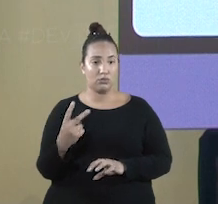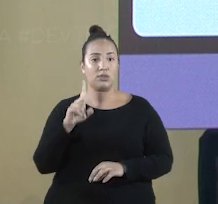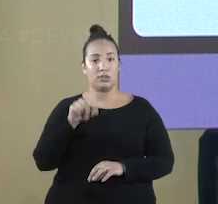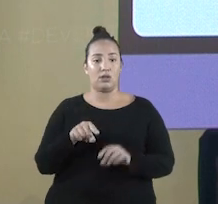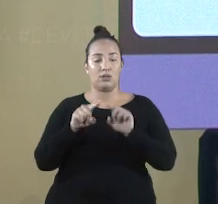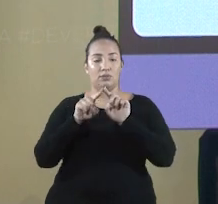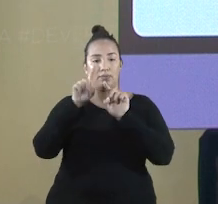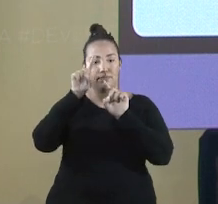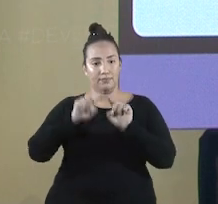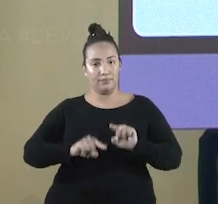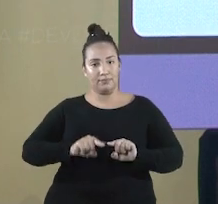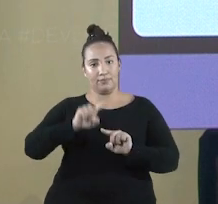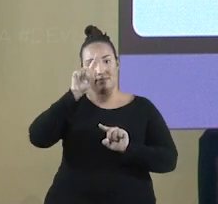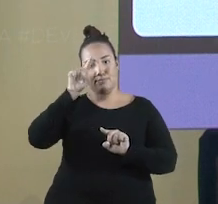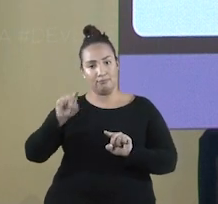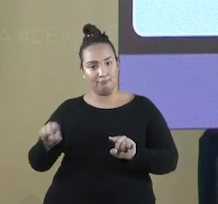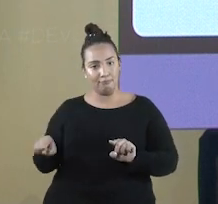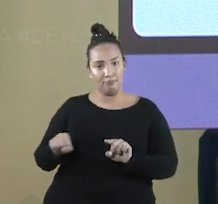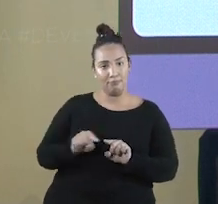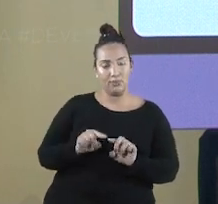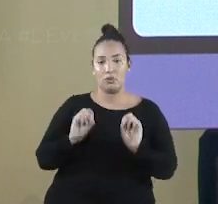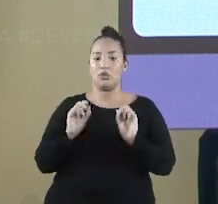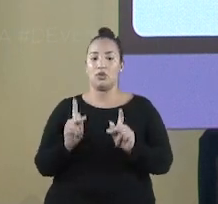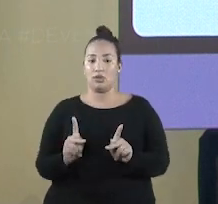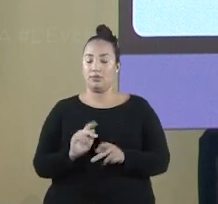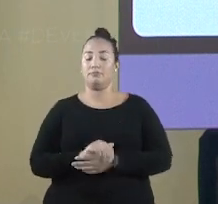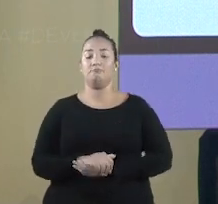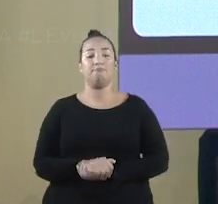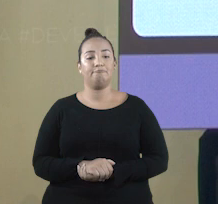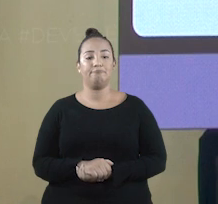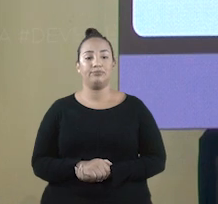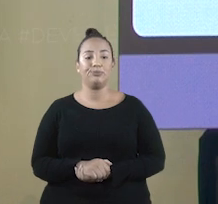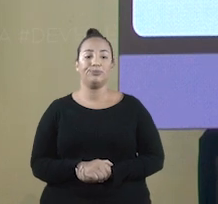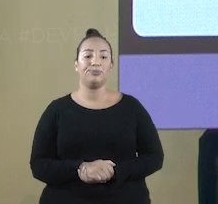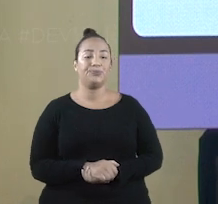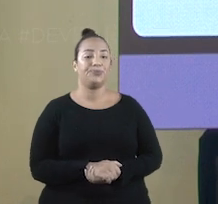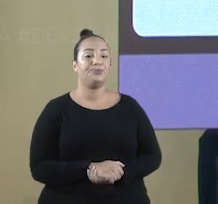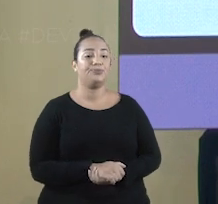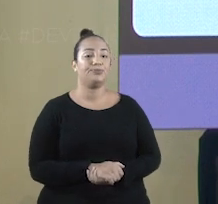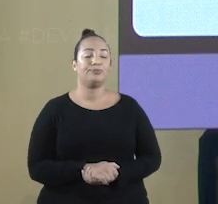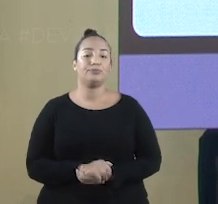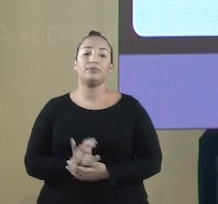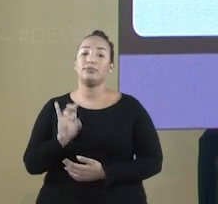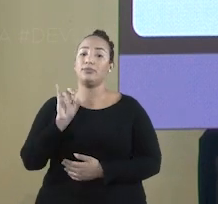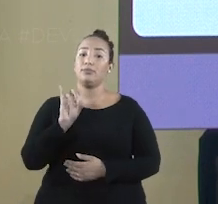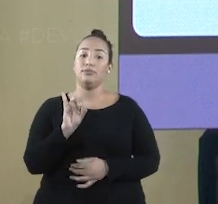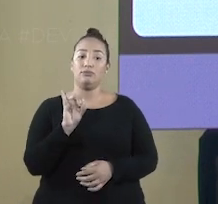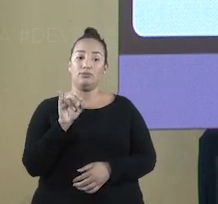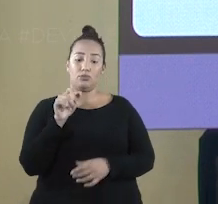são triângulos retângulos. Tudo bem? Se chamarmos o ponto que